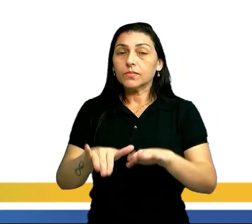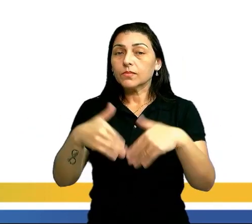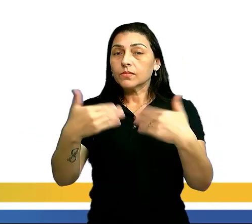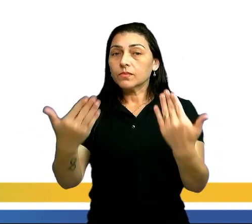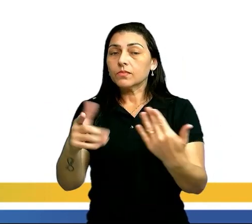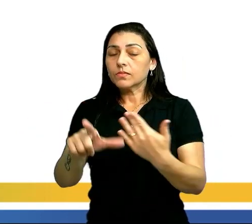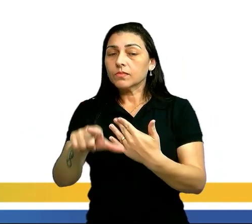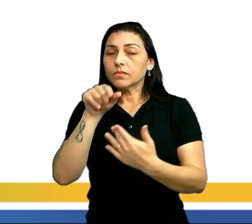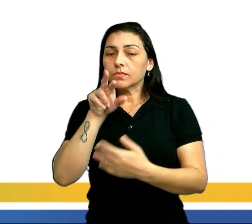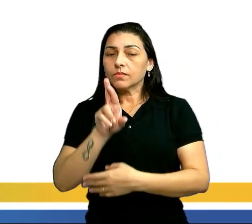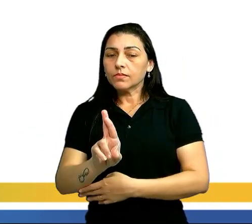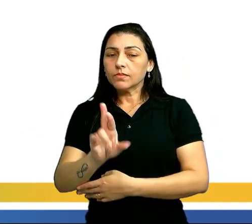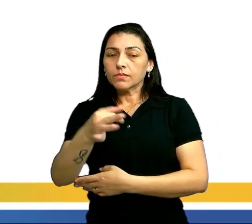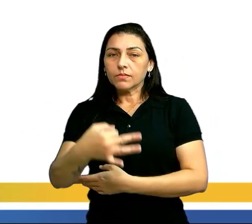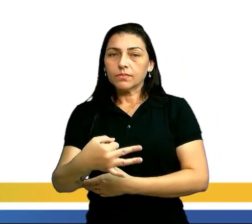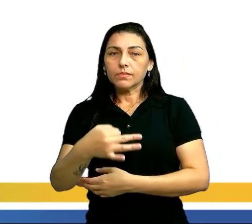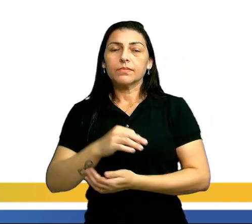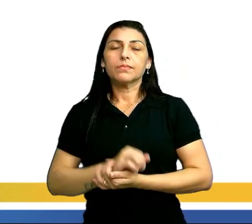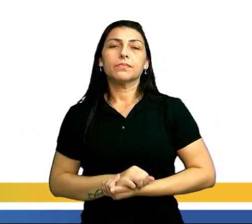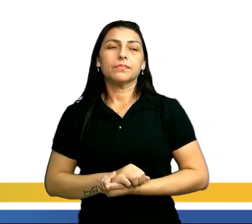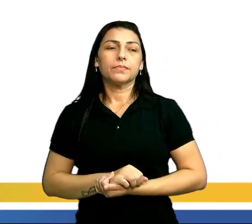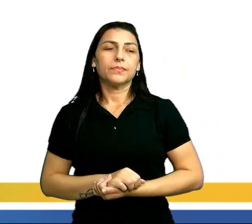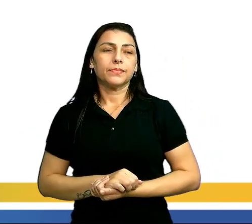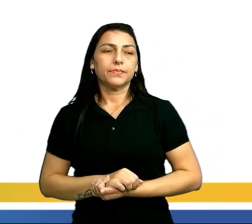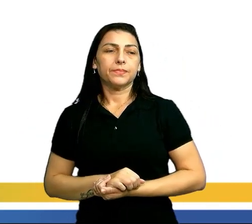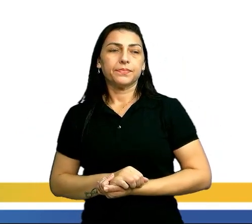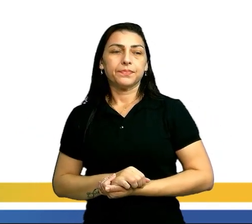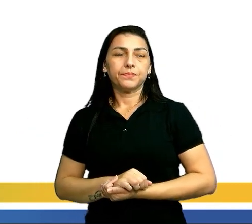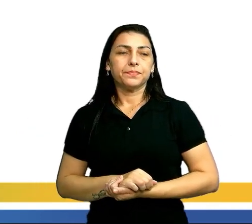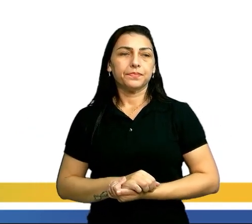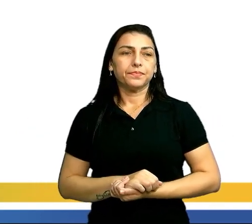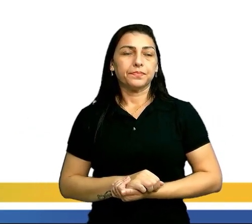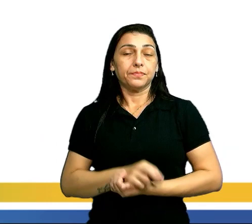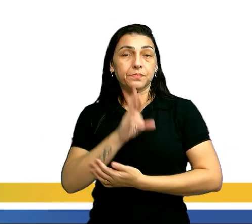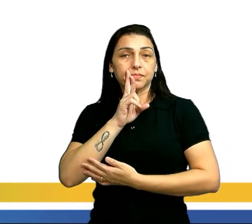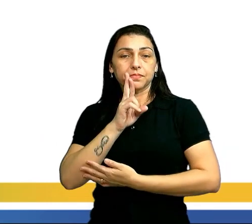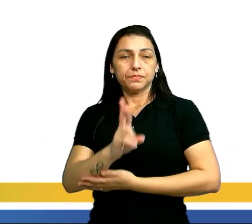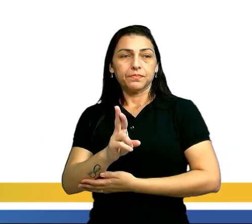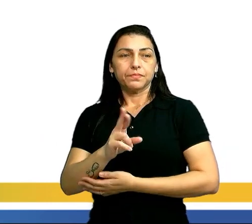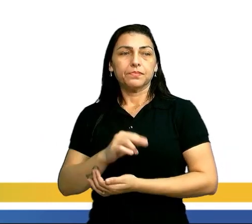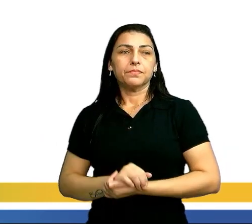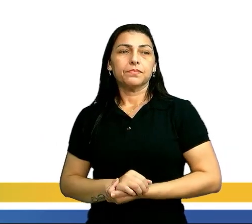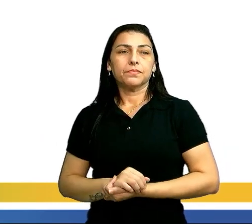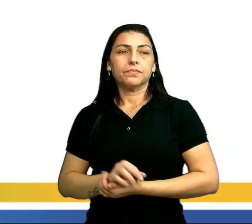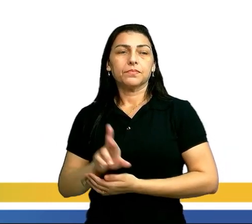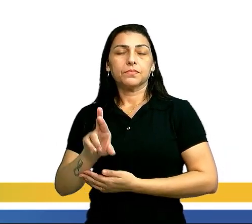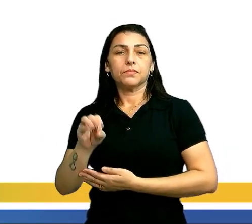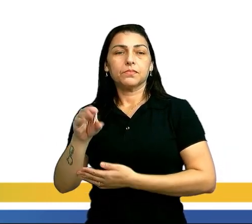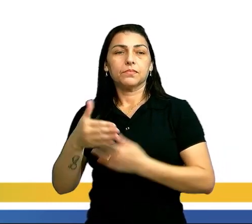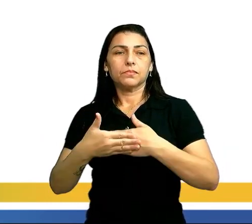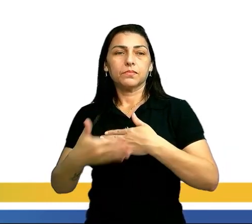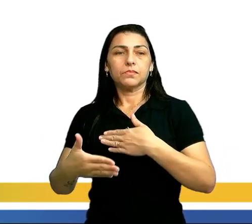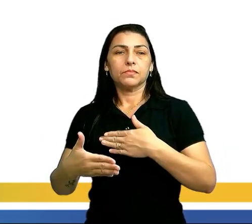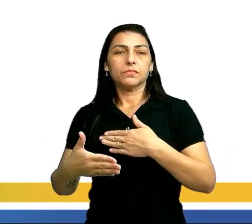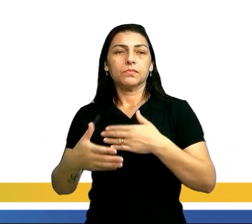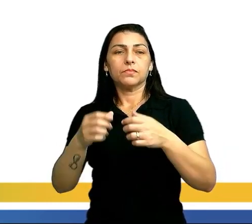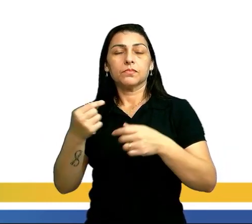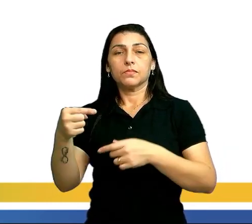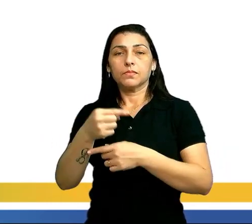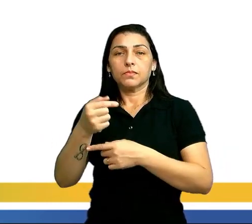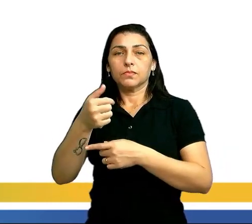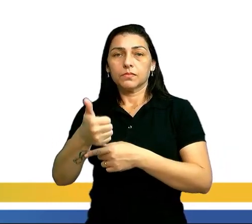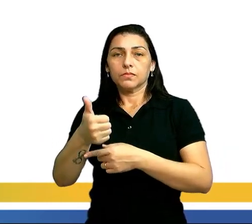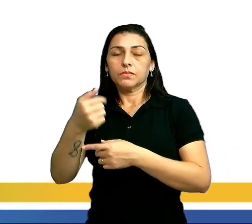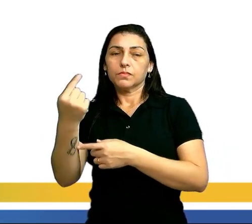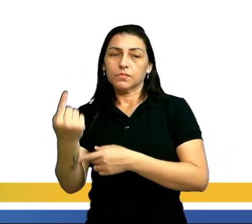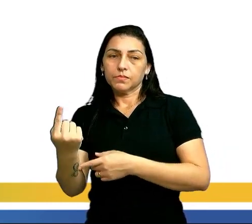dessas alternativas está correta. Vamos lá. O robô inicialmente está na posição menos